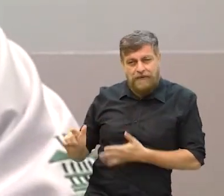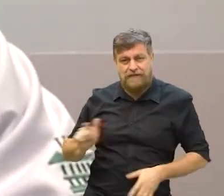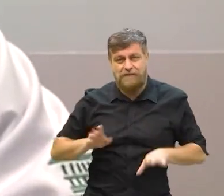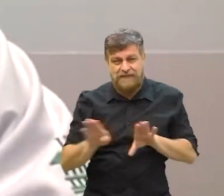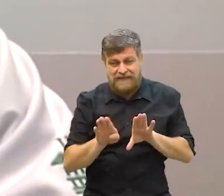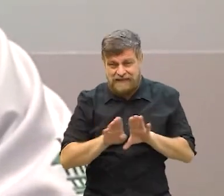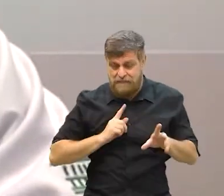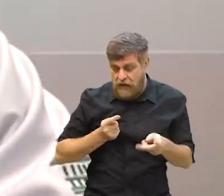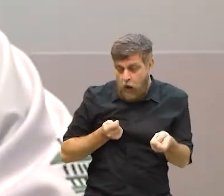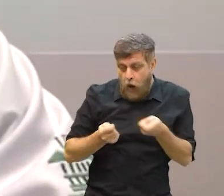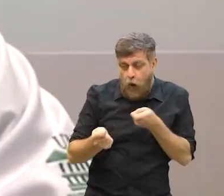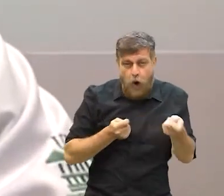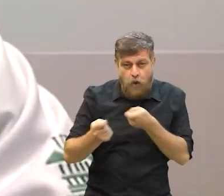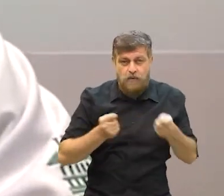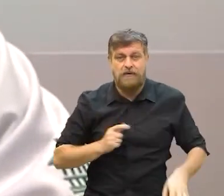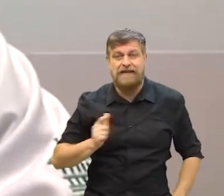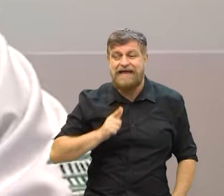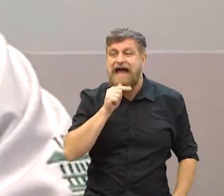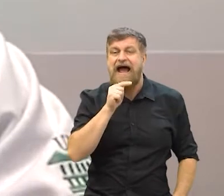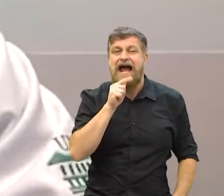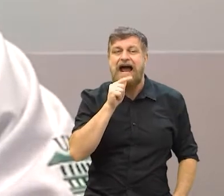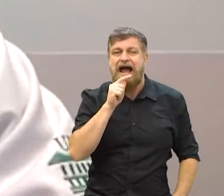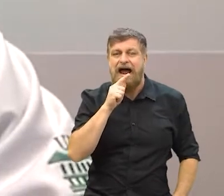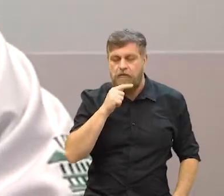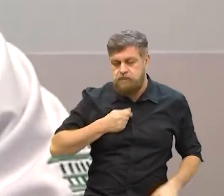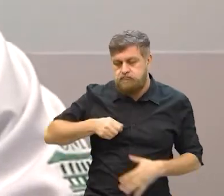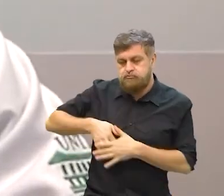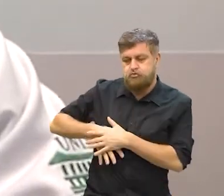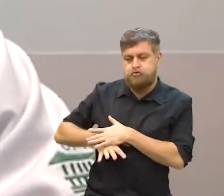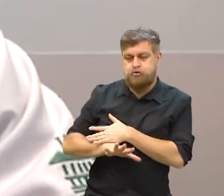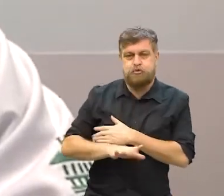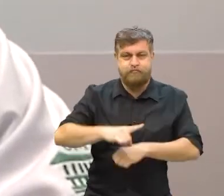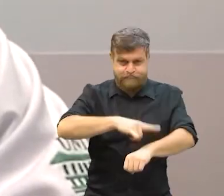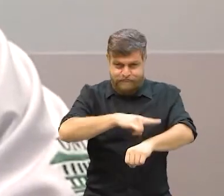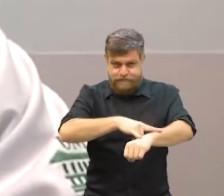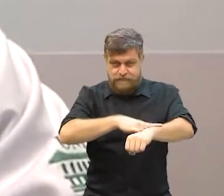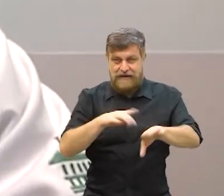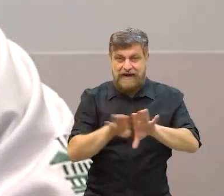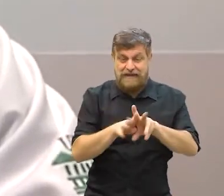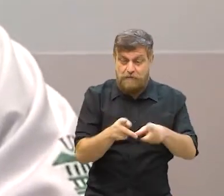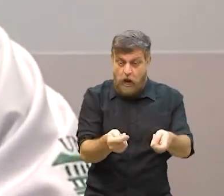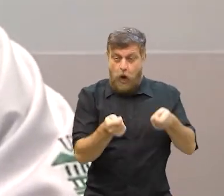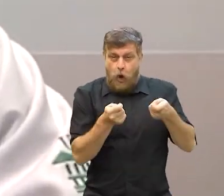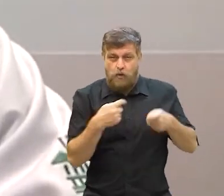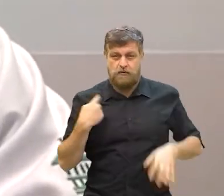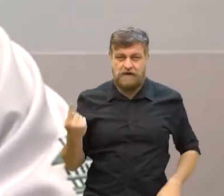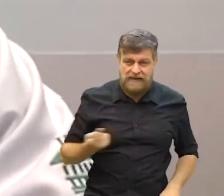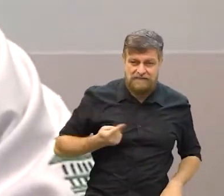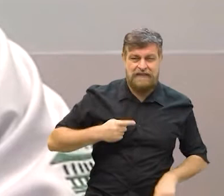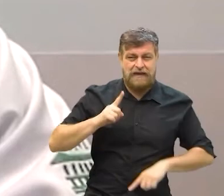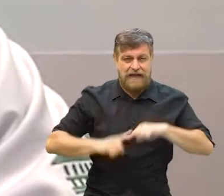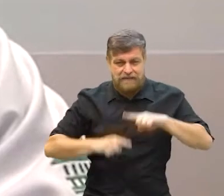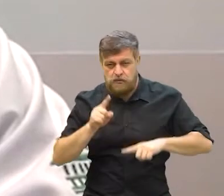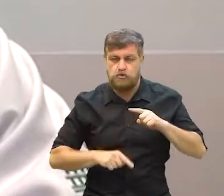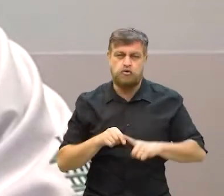controle hidroeletrolítico, ele manda o excesso de água embora e controla a falta de água, assim como os nossos íons,